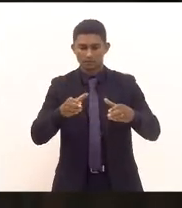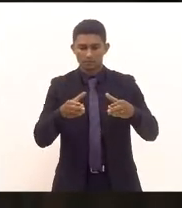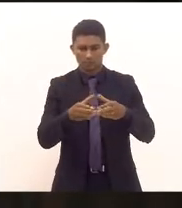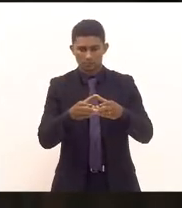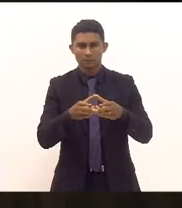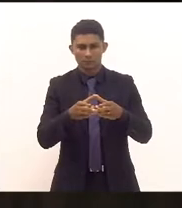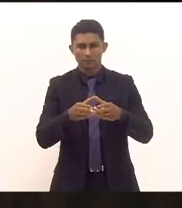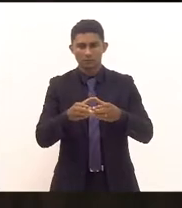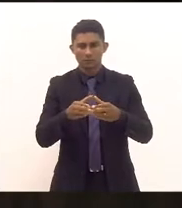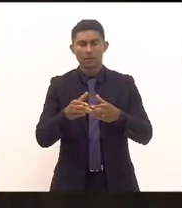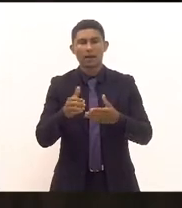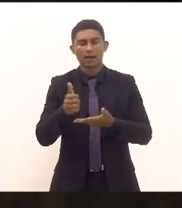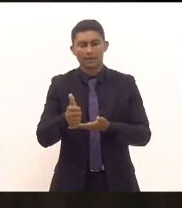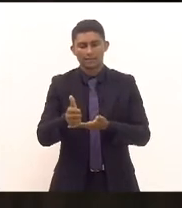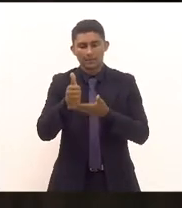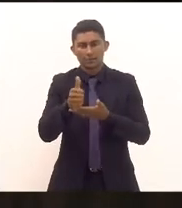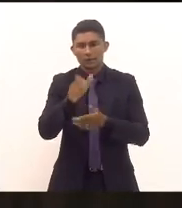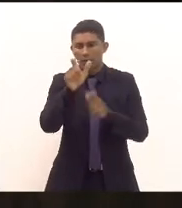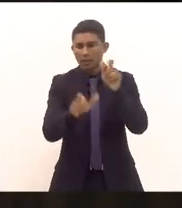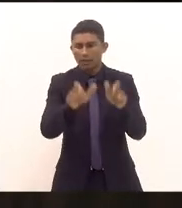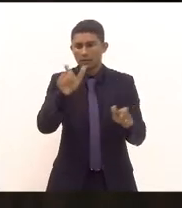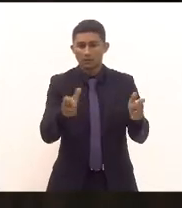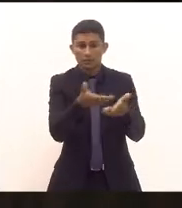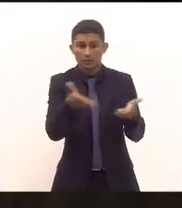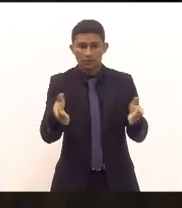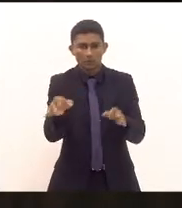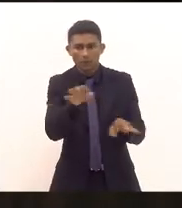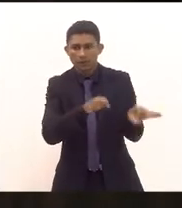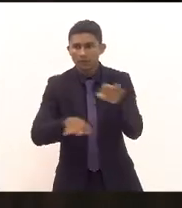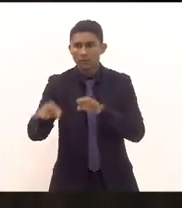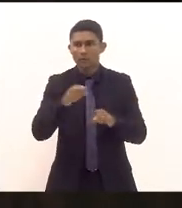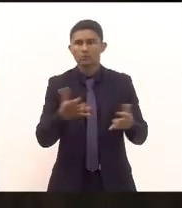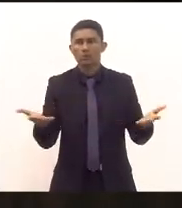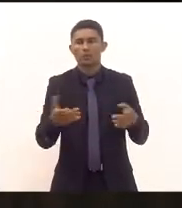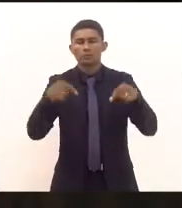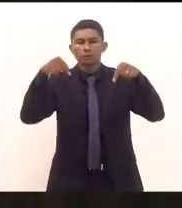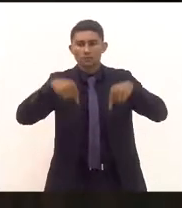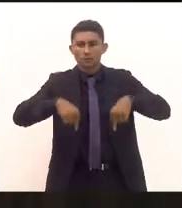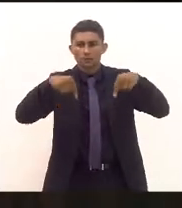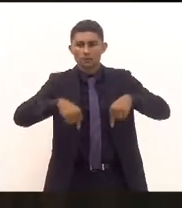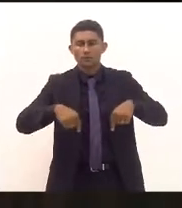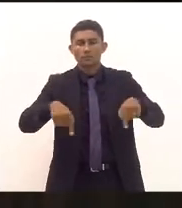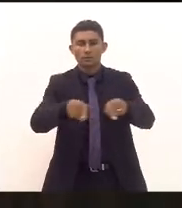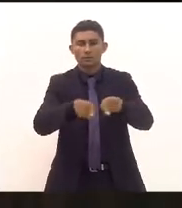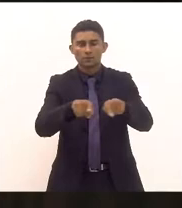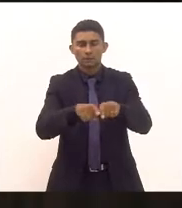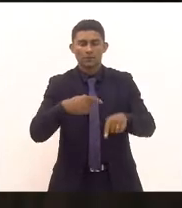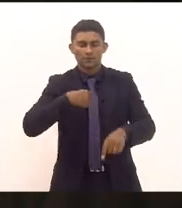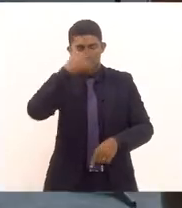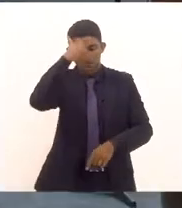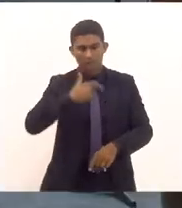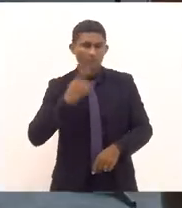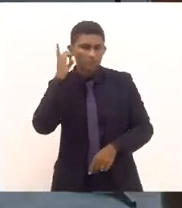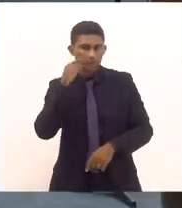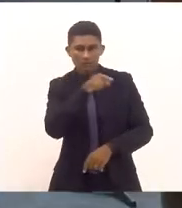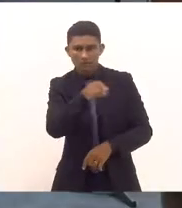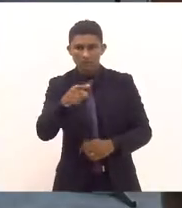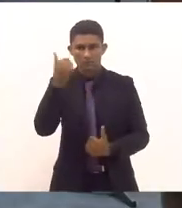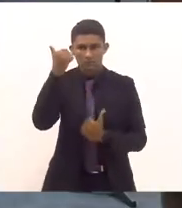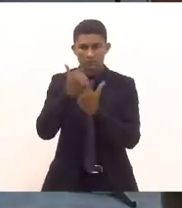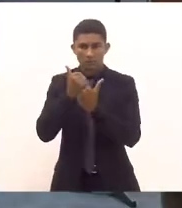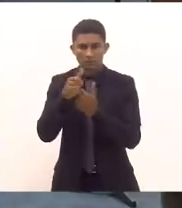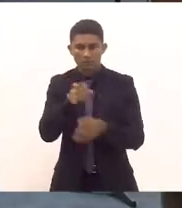que com todo carinho também organizou o dia de hoje organiza essa nossa mandato então muito